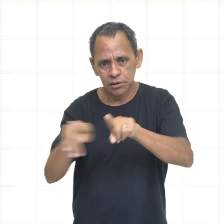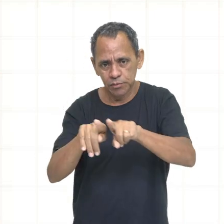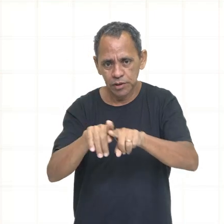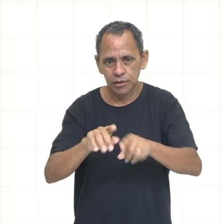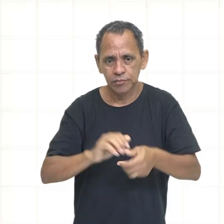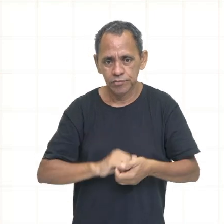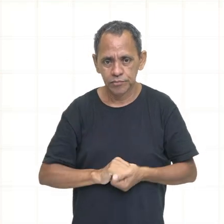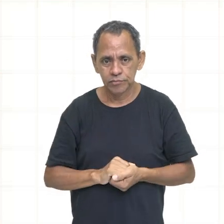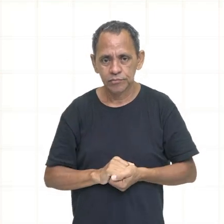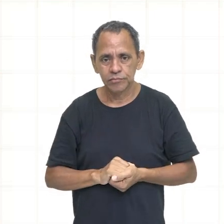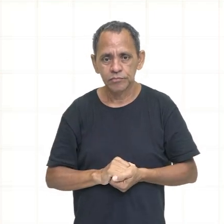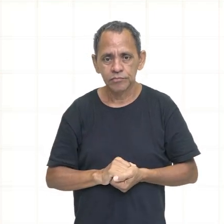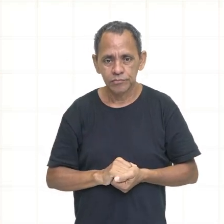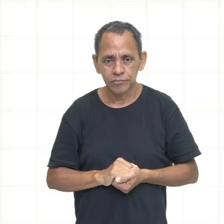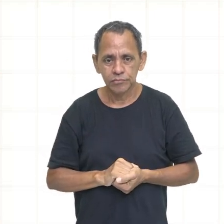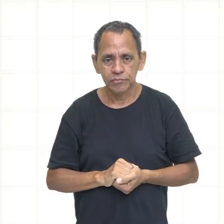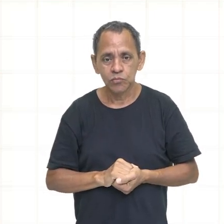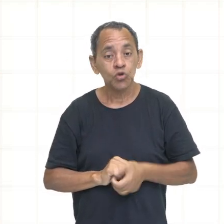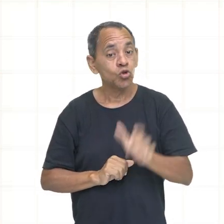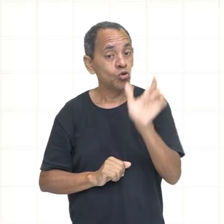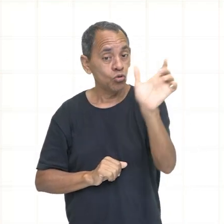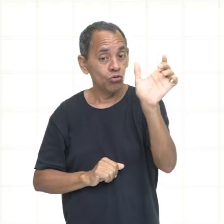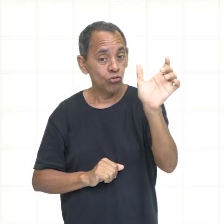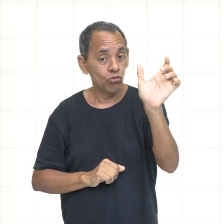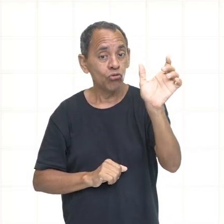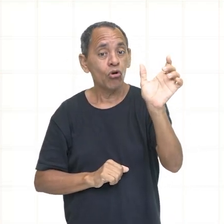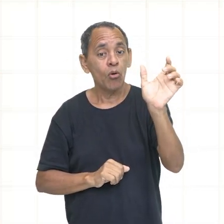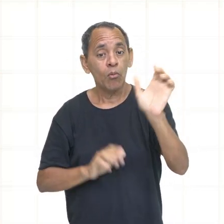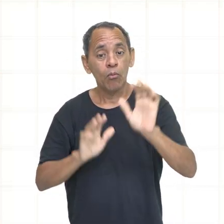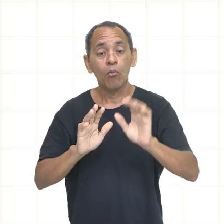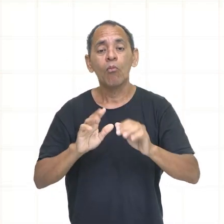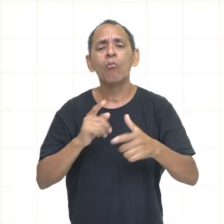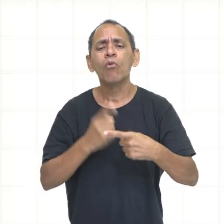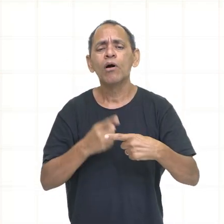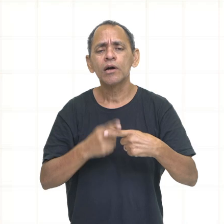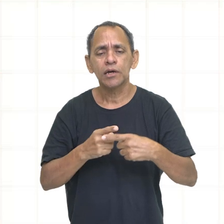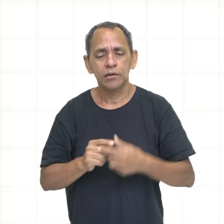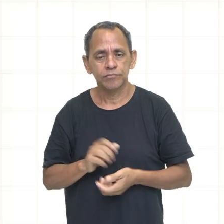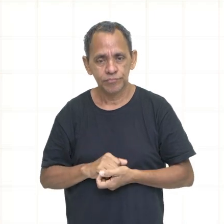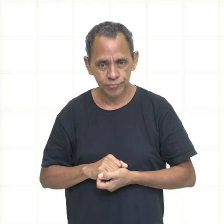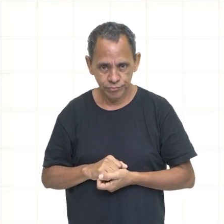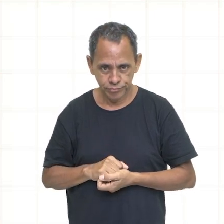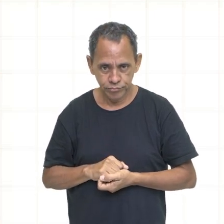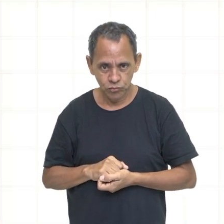pelo nome de paz armada, pois as grandes potências, convencidas da